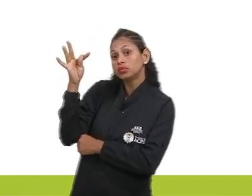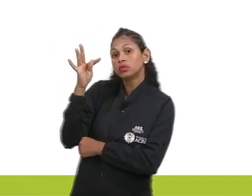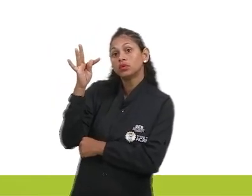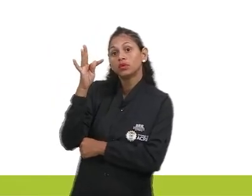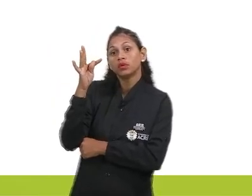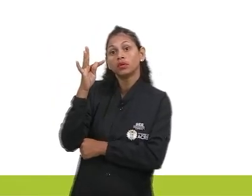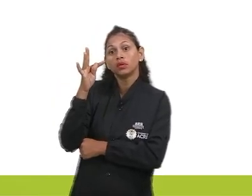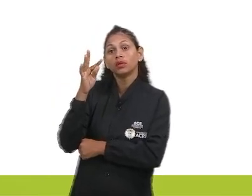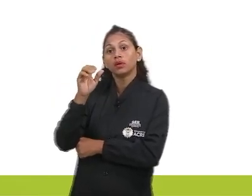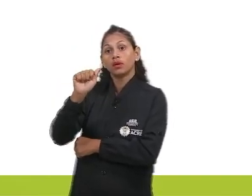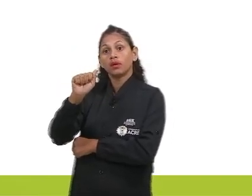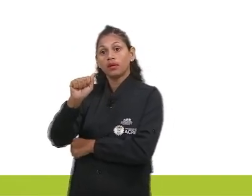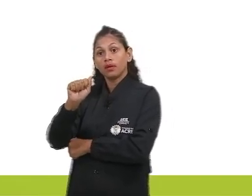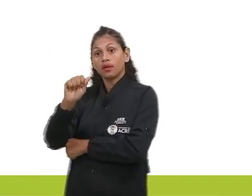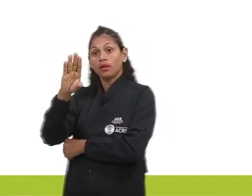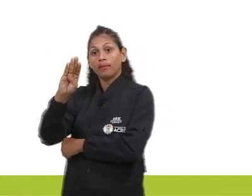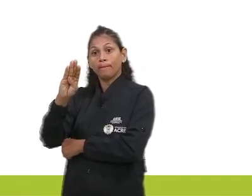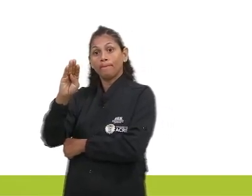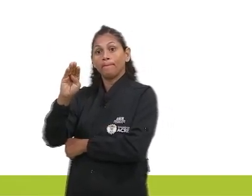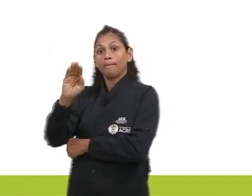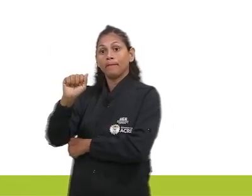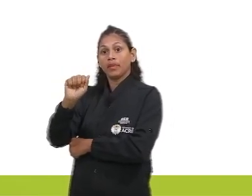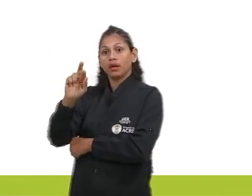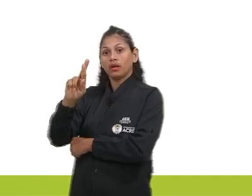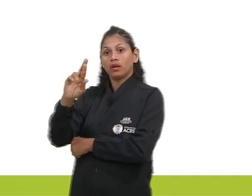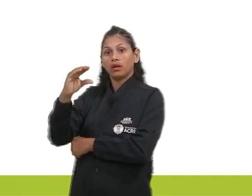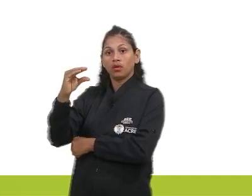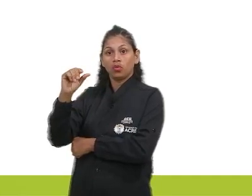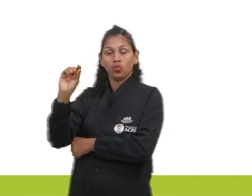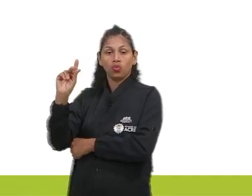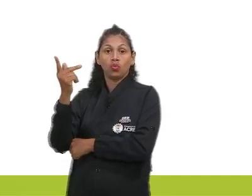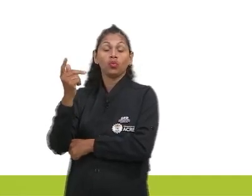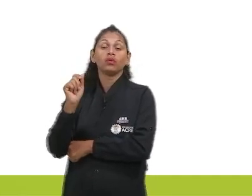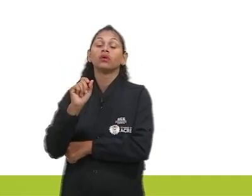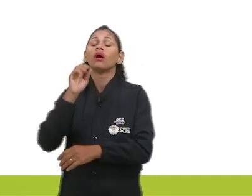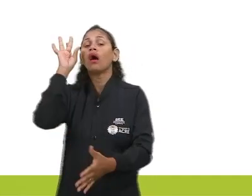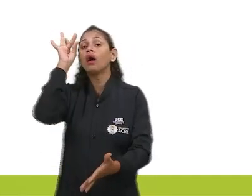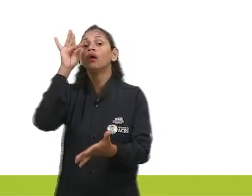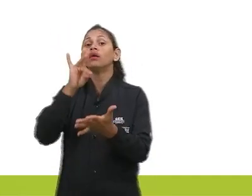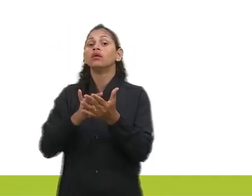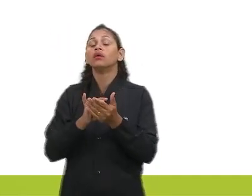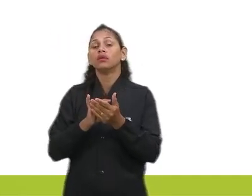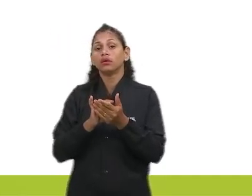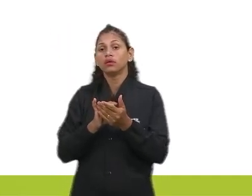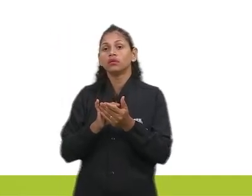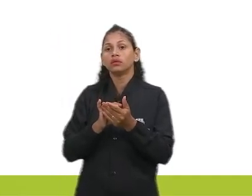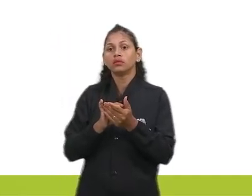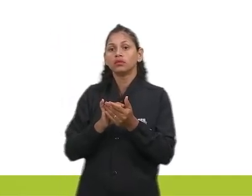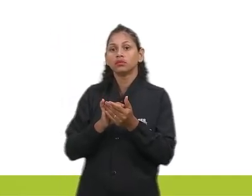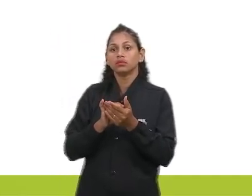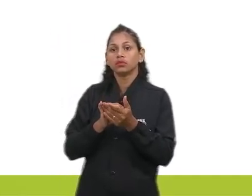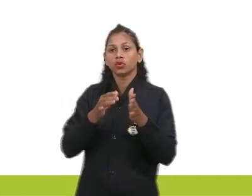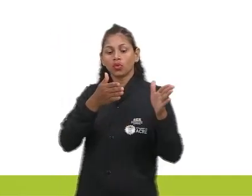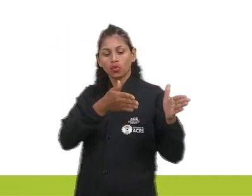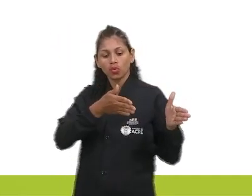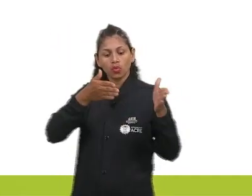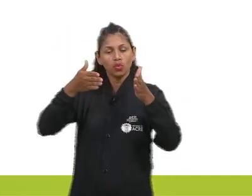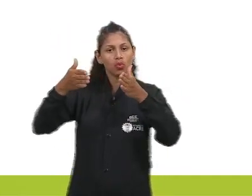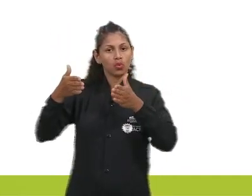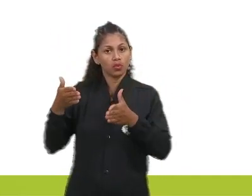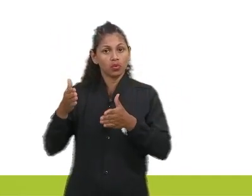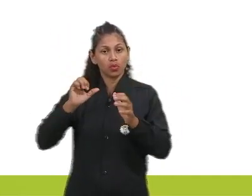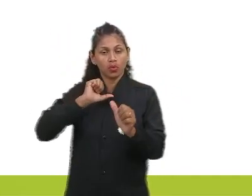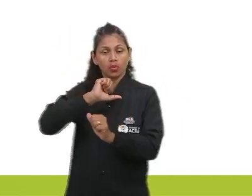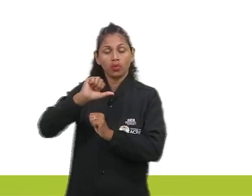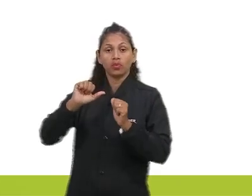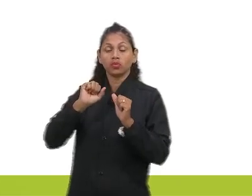é Baruch Spinoza. Então, Spinoza acreditava que tanto a imanência como a transcendência